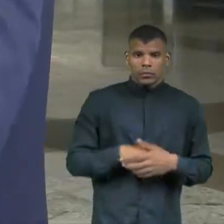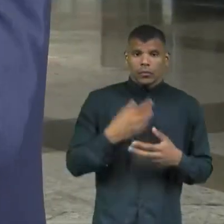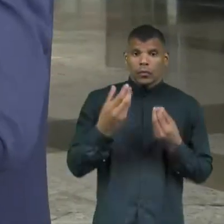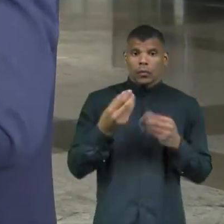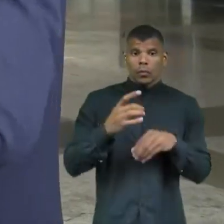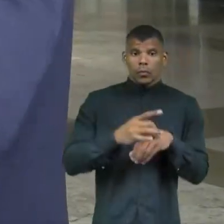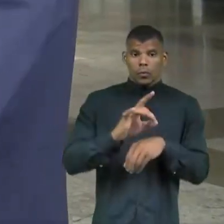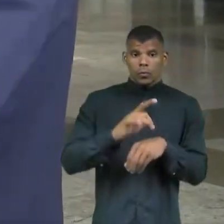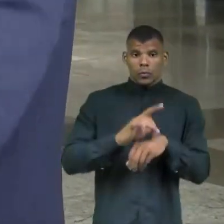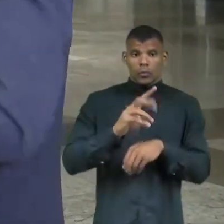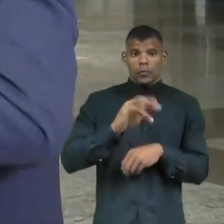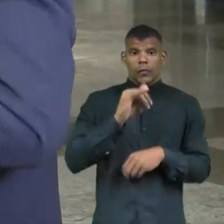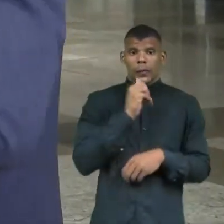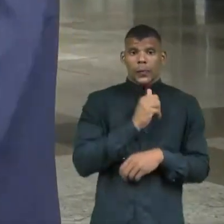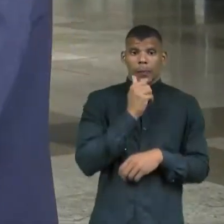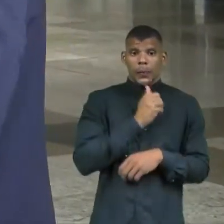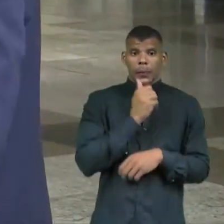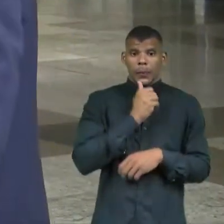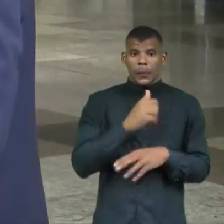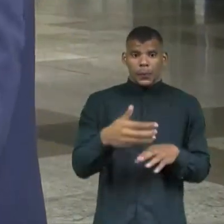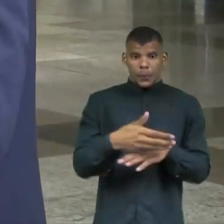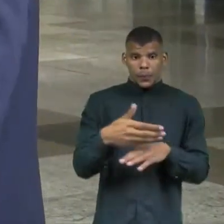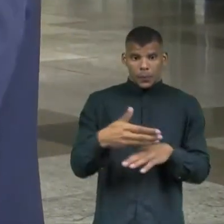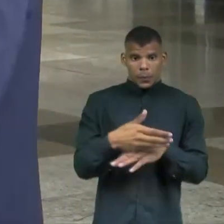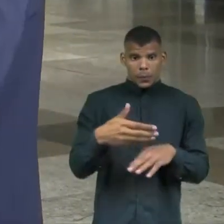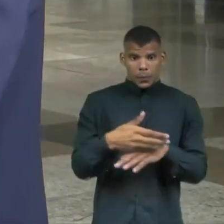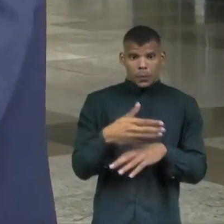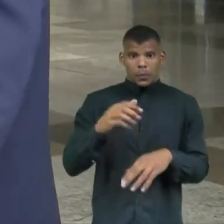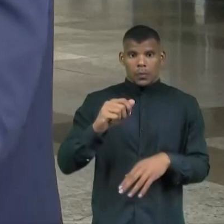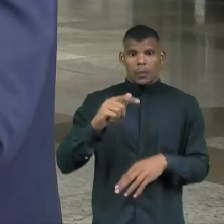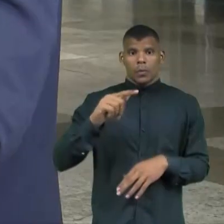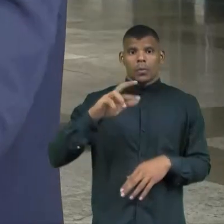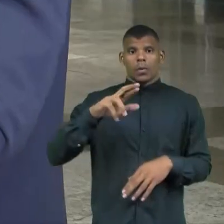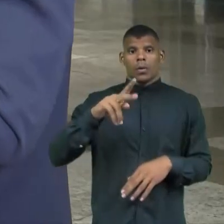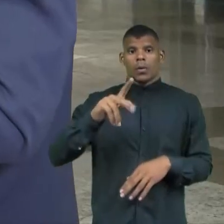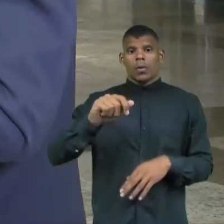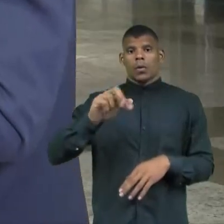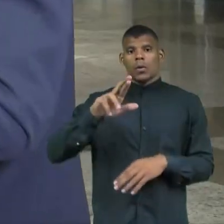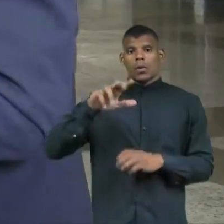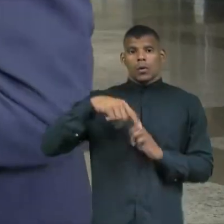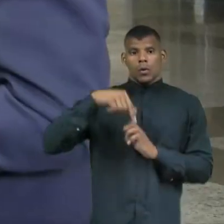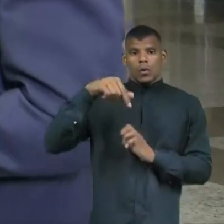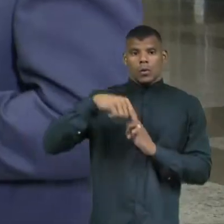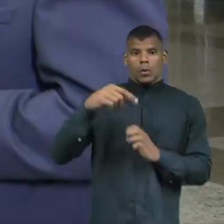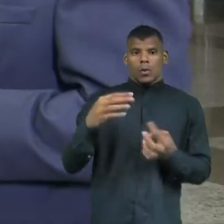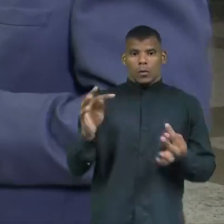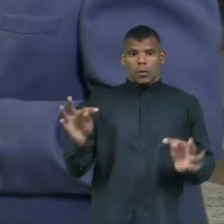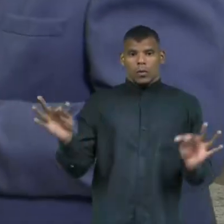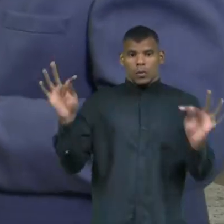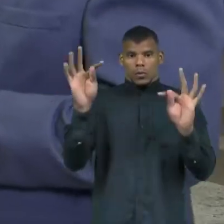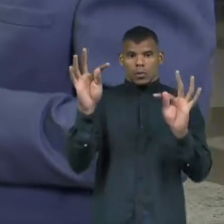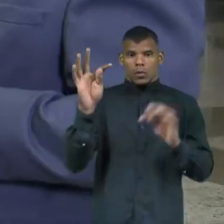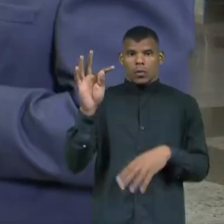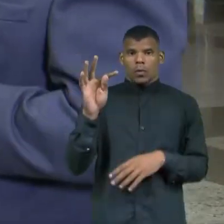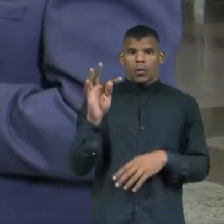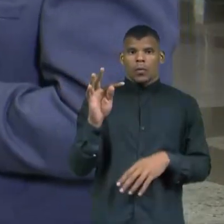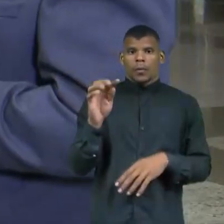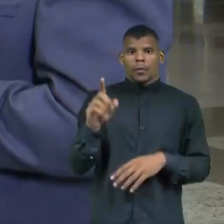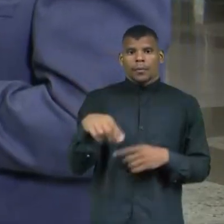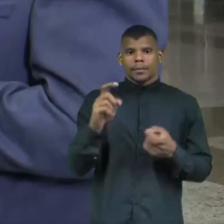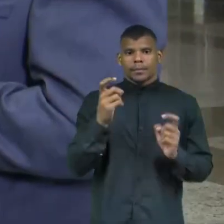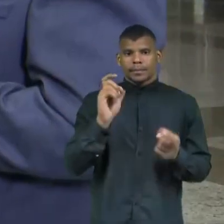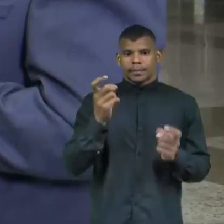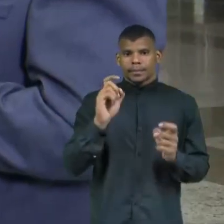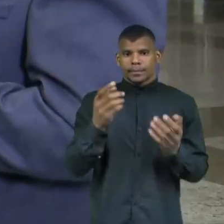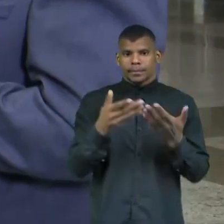se associar, podem se agrupar para empreender na tecnologia, na TI? Sim, claro. Vai ser um debate muito aberto,